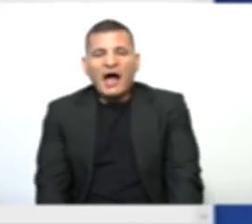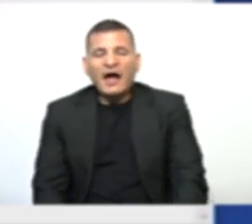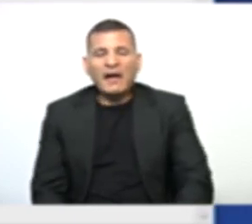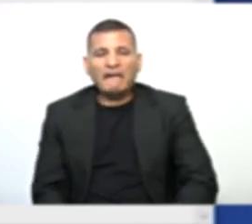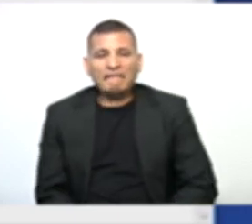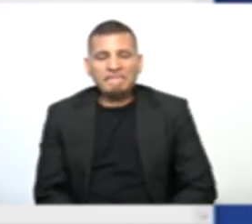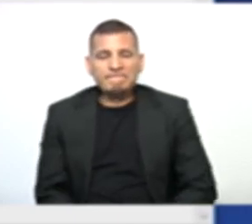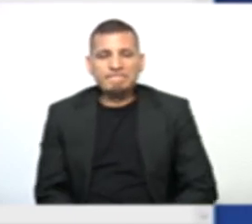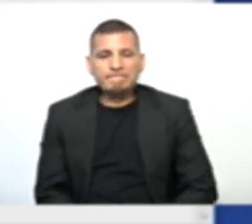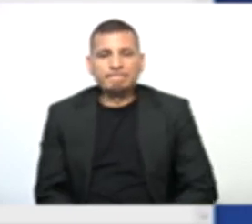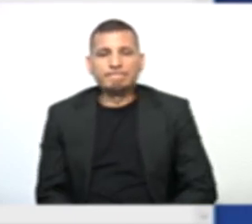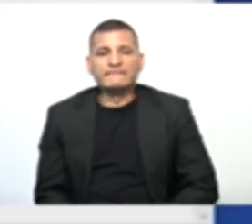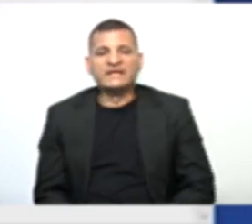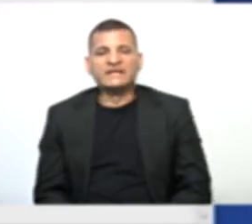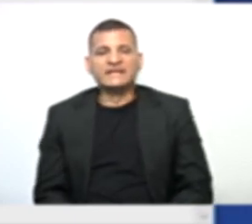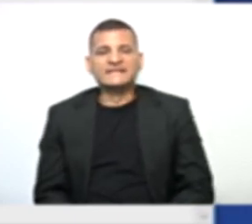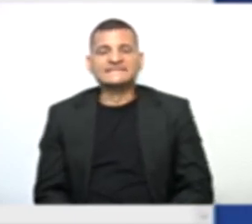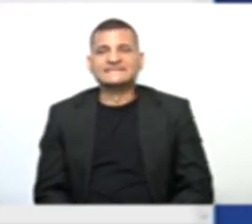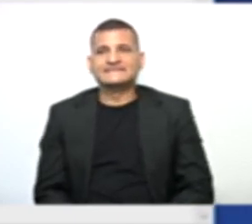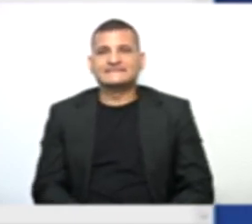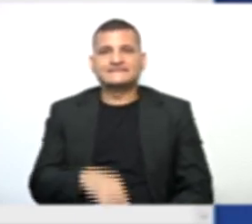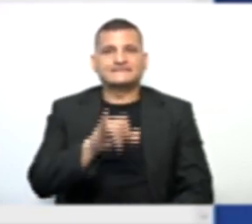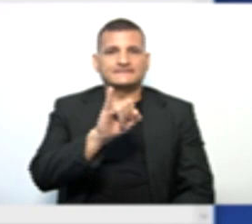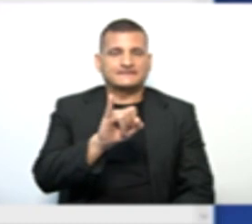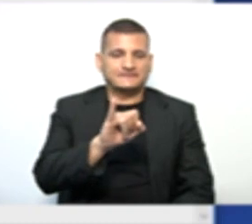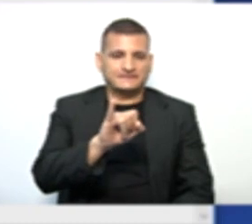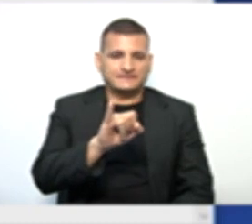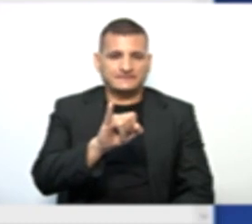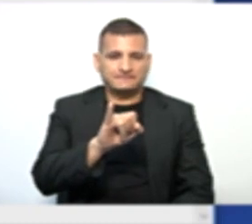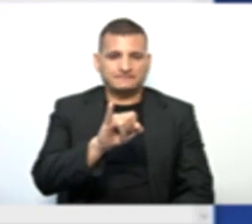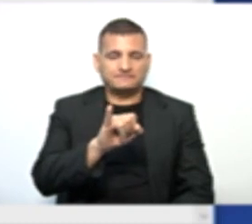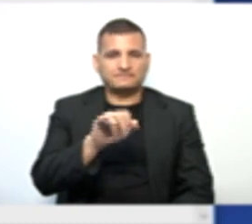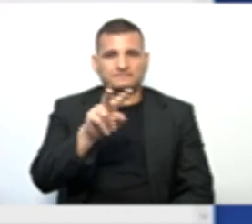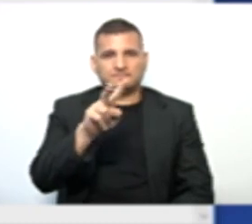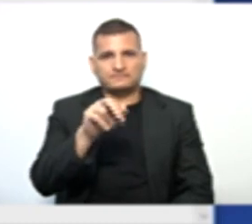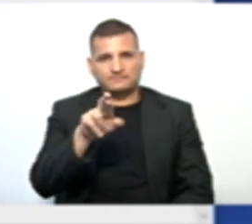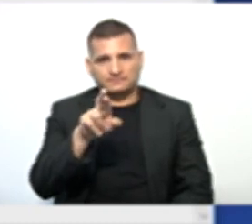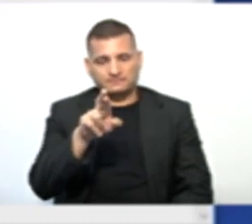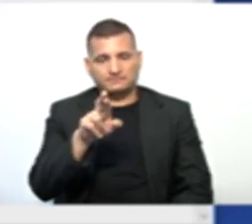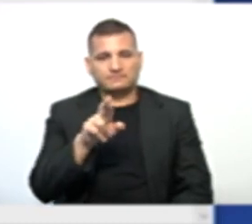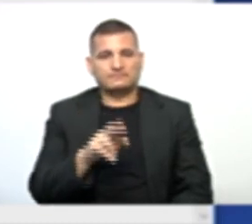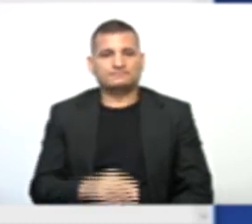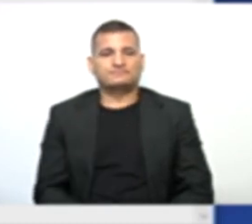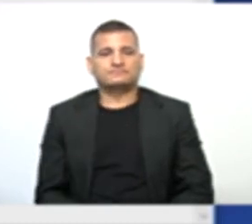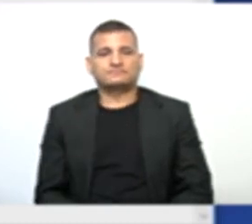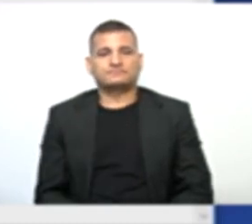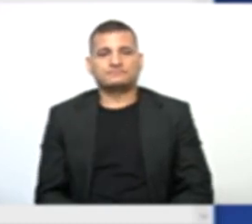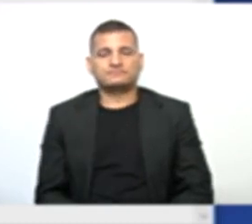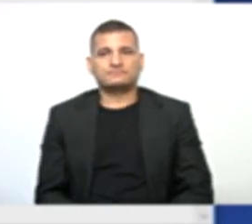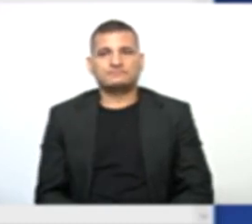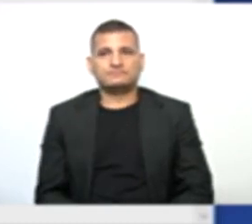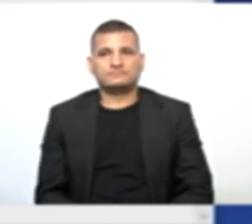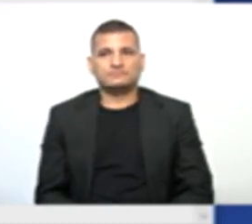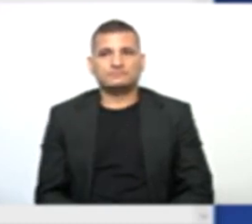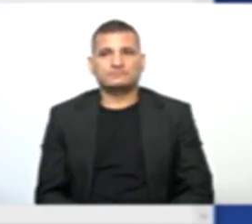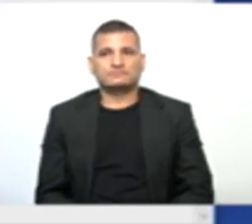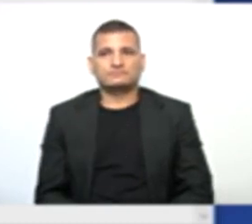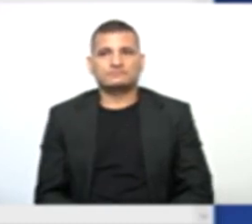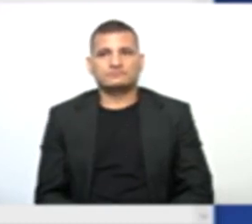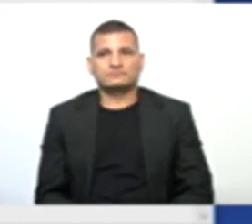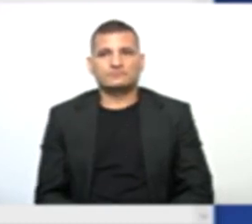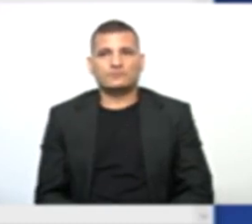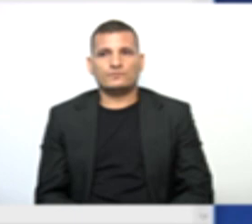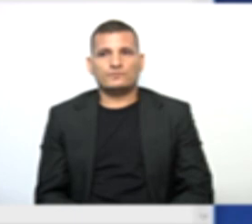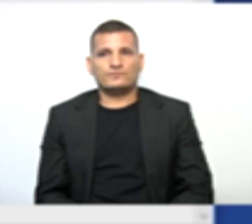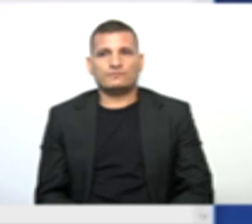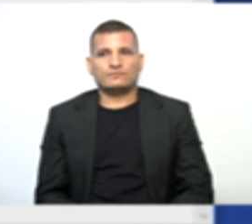Aí nós vamos iniciar uma outra variável chamada i, que vai ser uma variável auxiliar, para nos ajudar a contar. E vamos